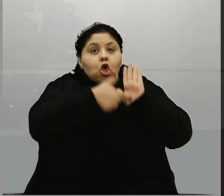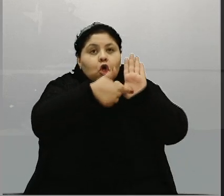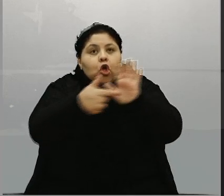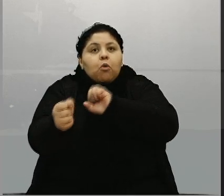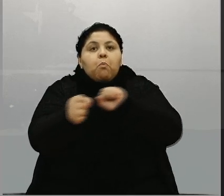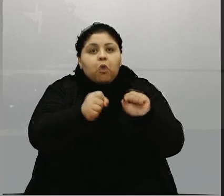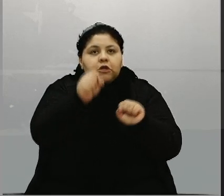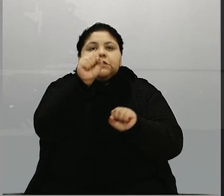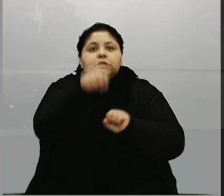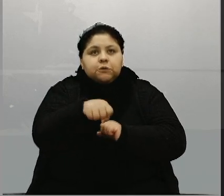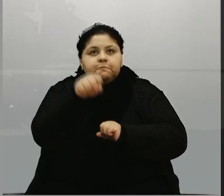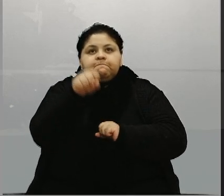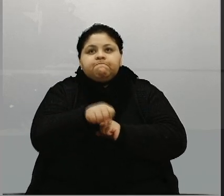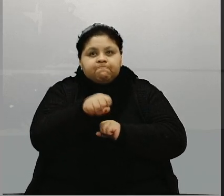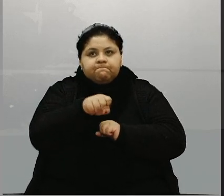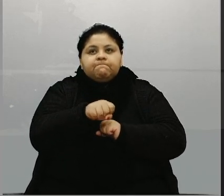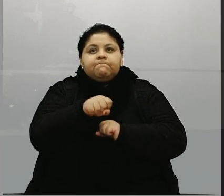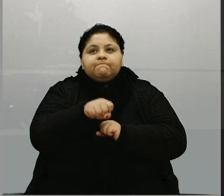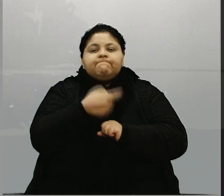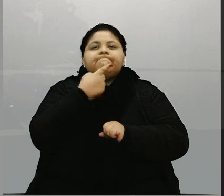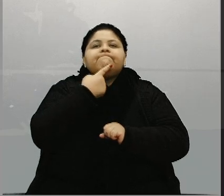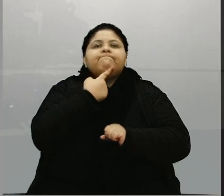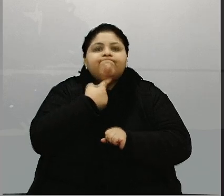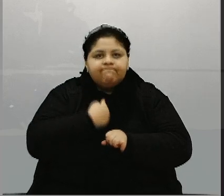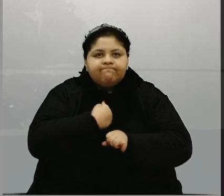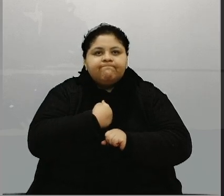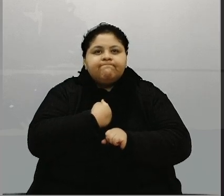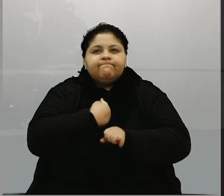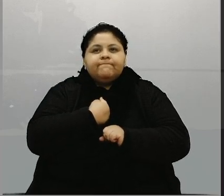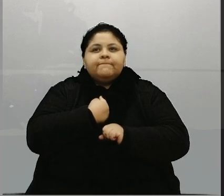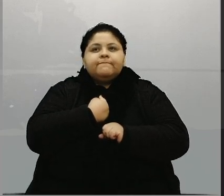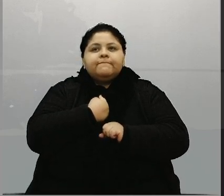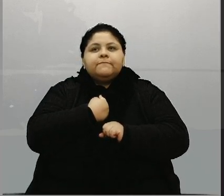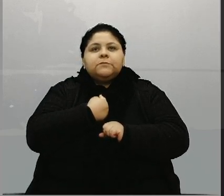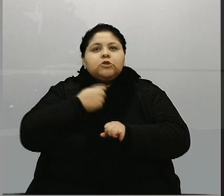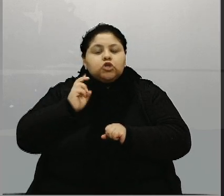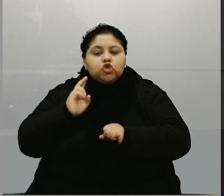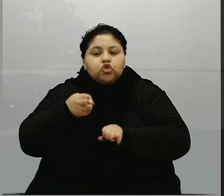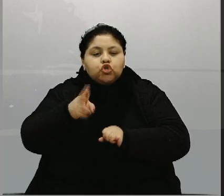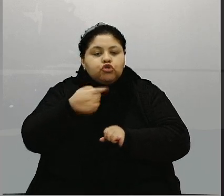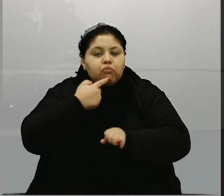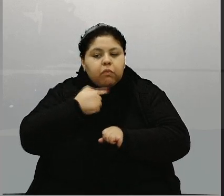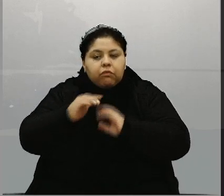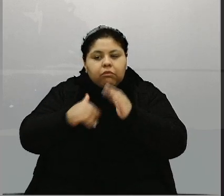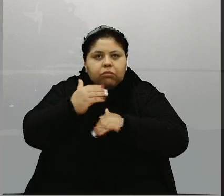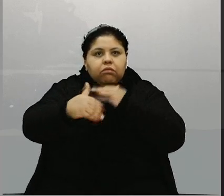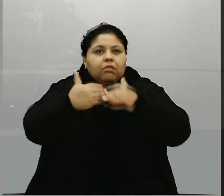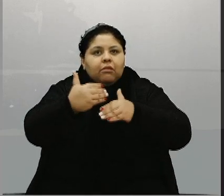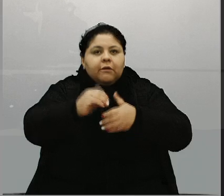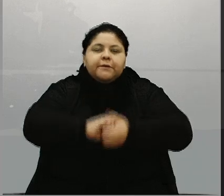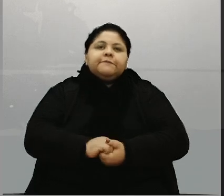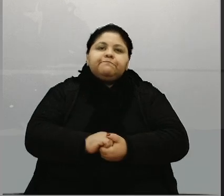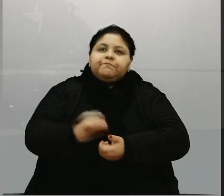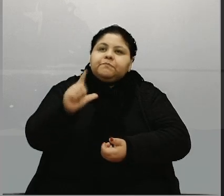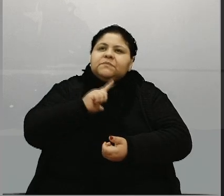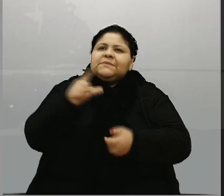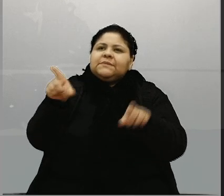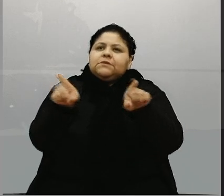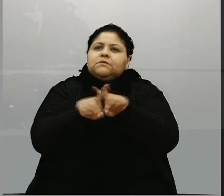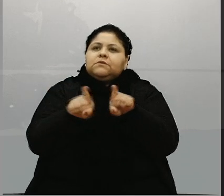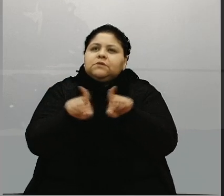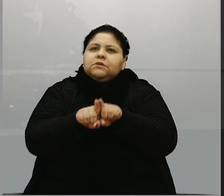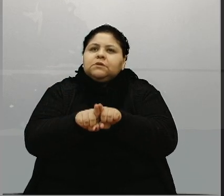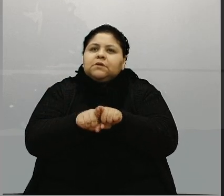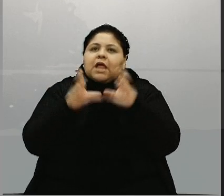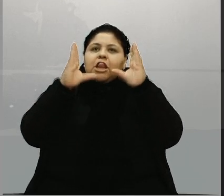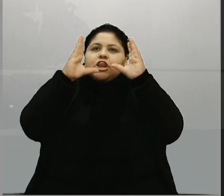possível sim, desde que você deseje e prossiga no desejo de avançar. Temos também a